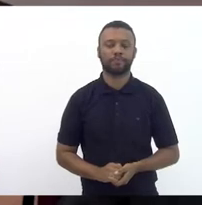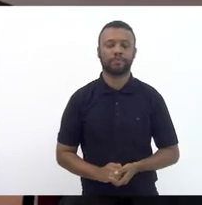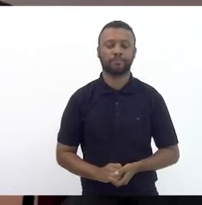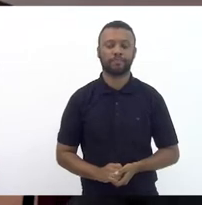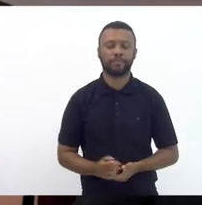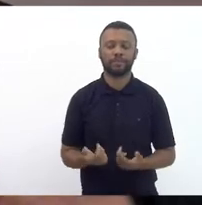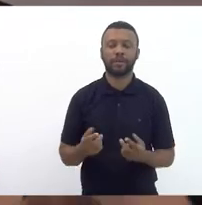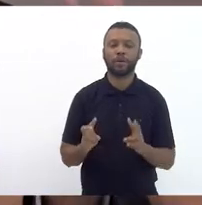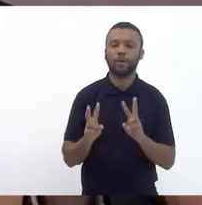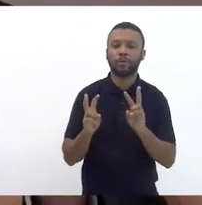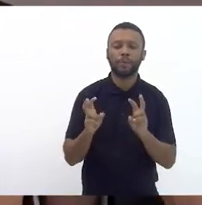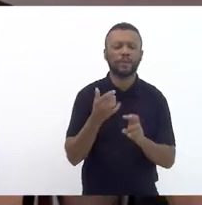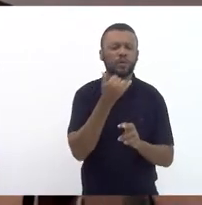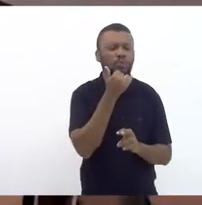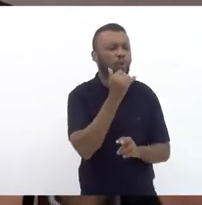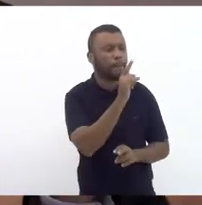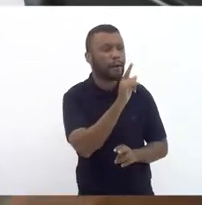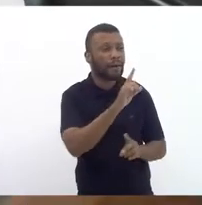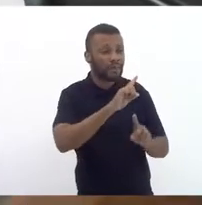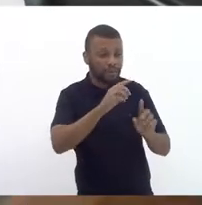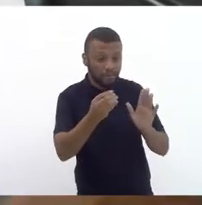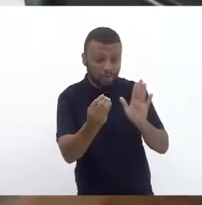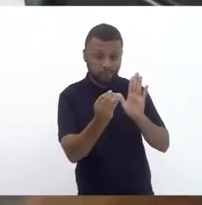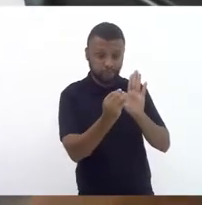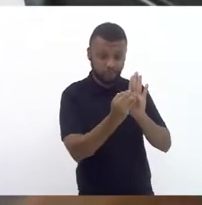aos vãos não da... Não estava incluído, mas